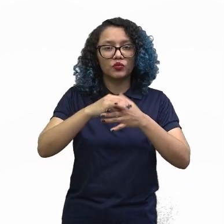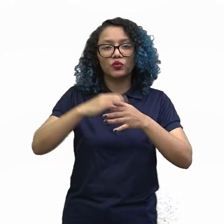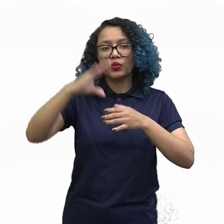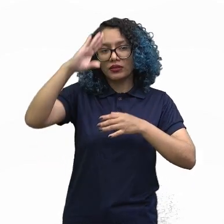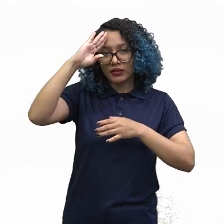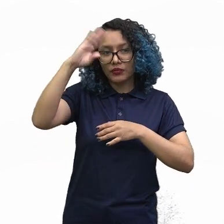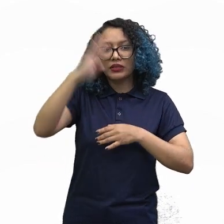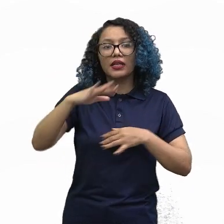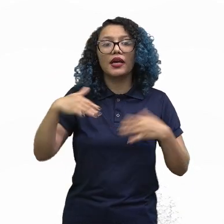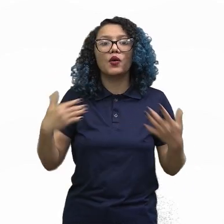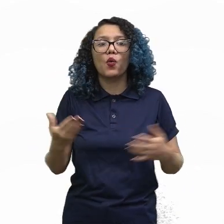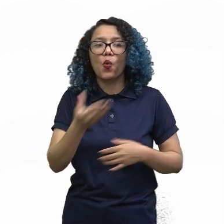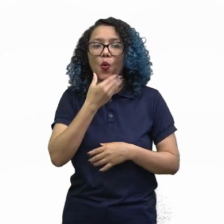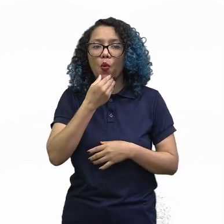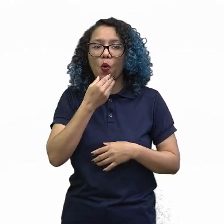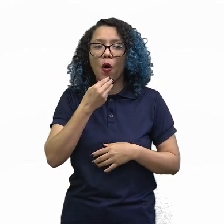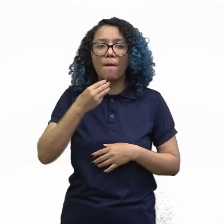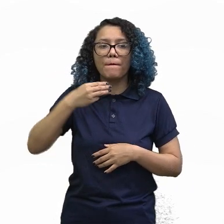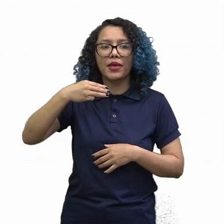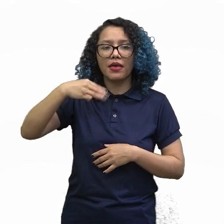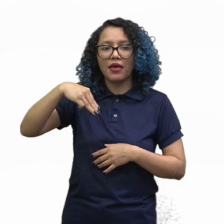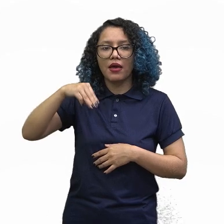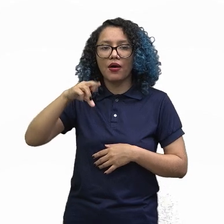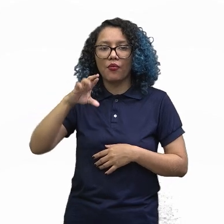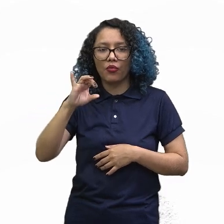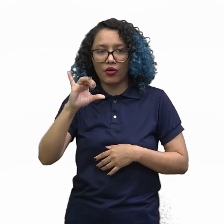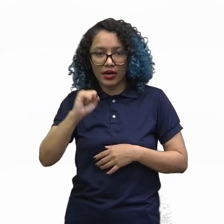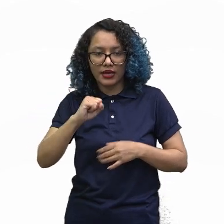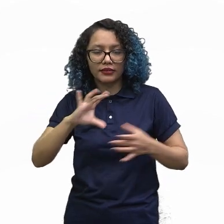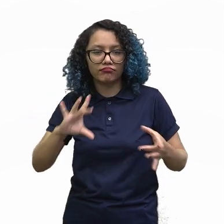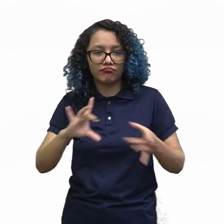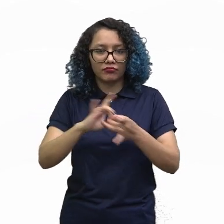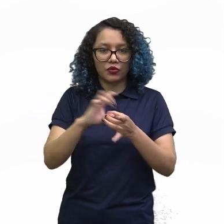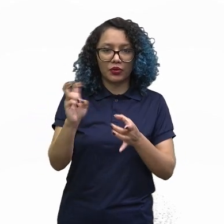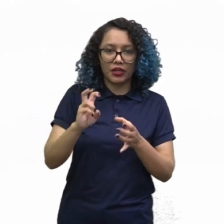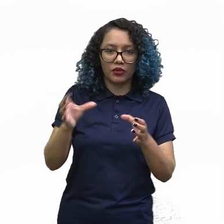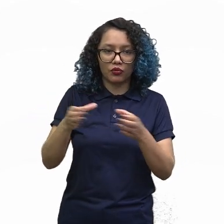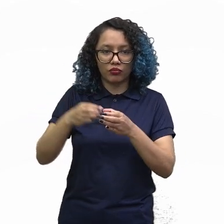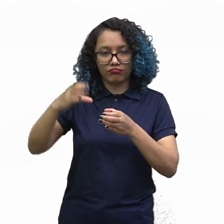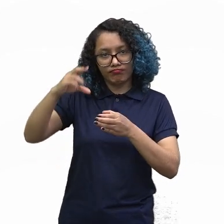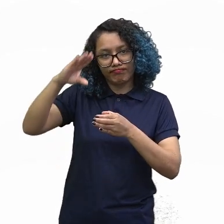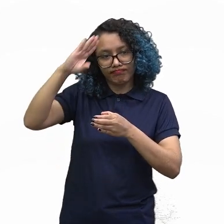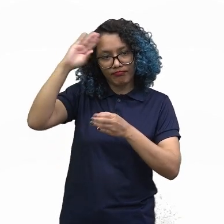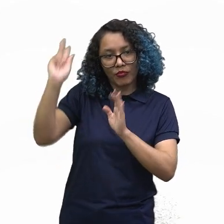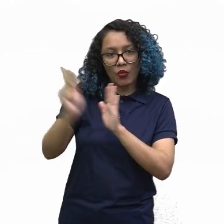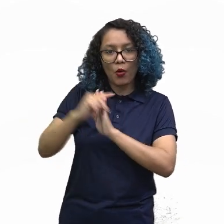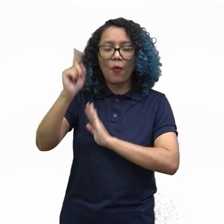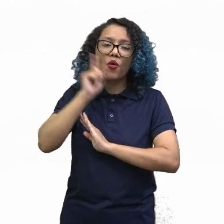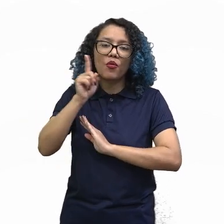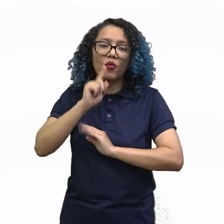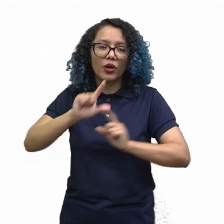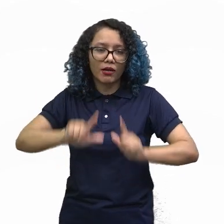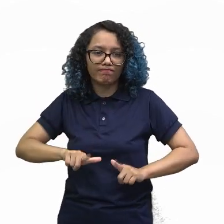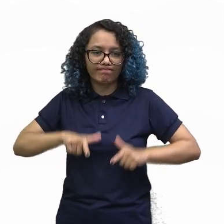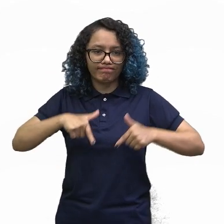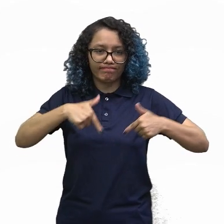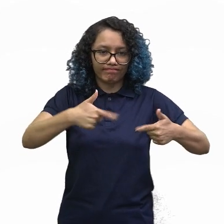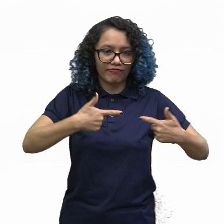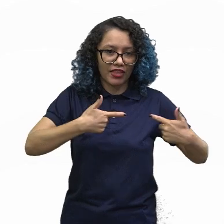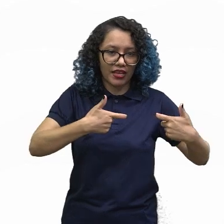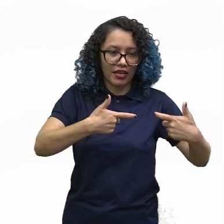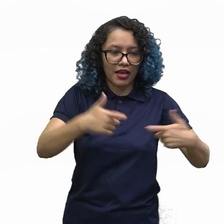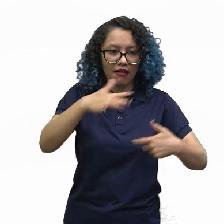e foi integrado com o 5º Exército Americano para atuar no fronte de guerra no norte